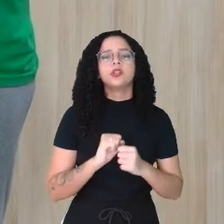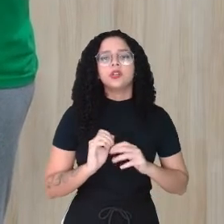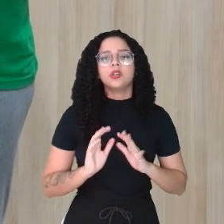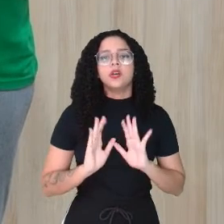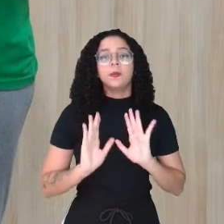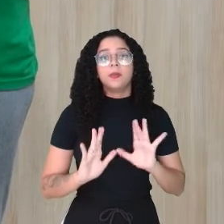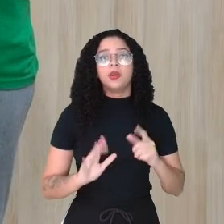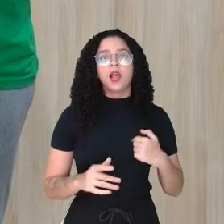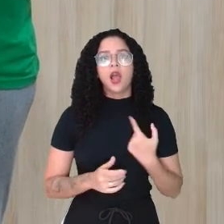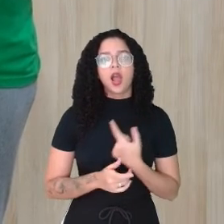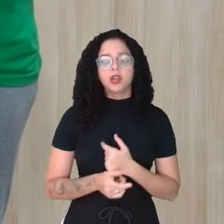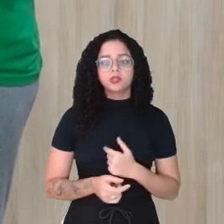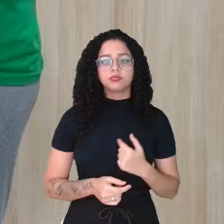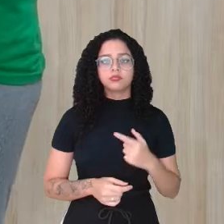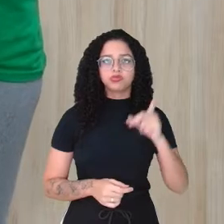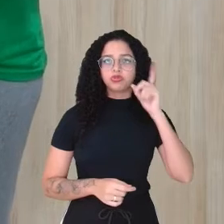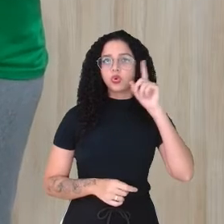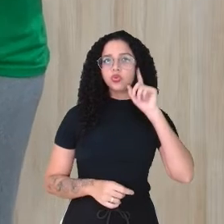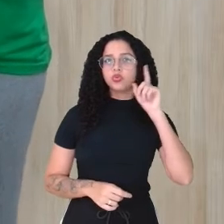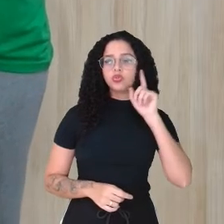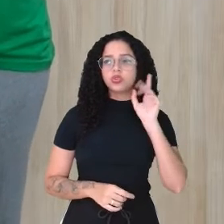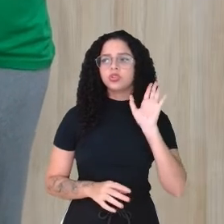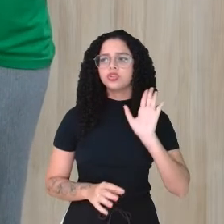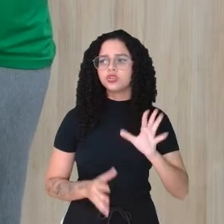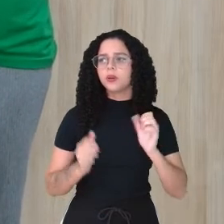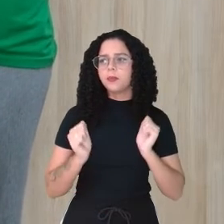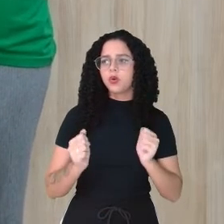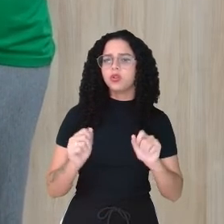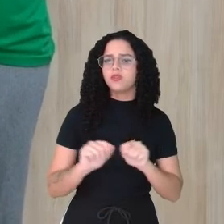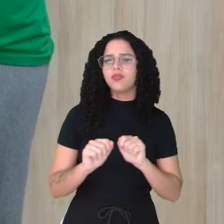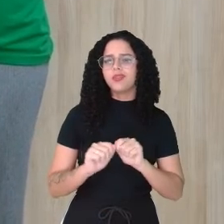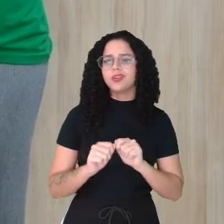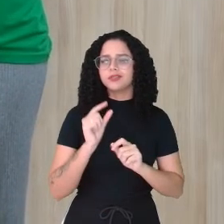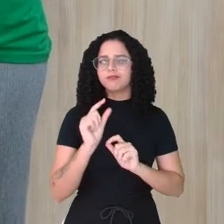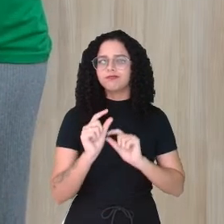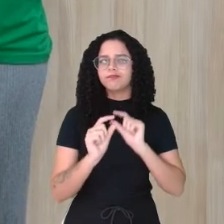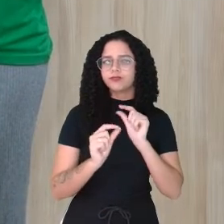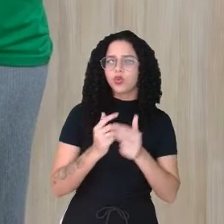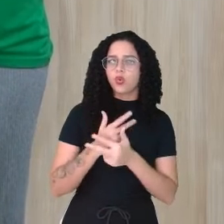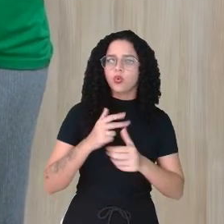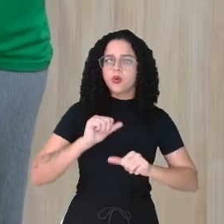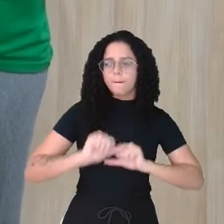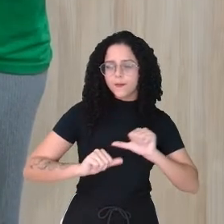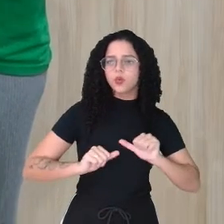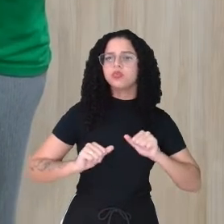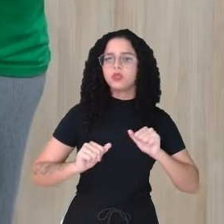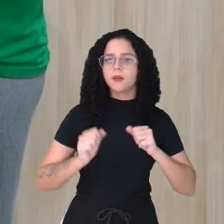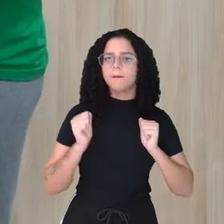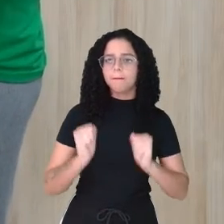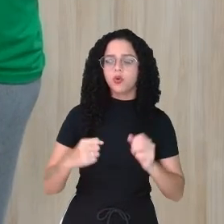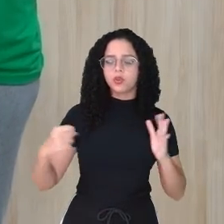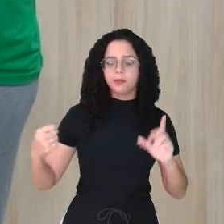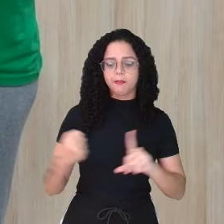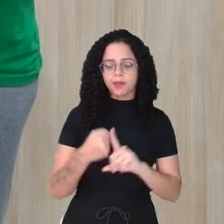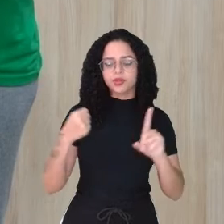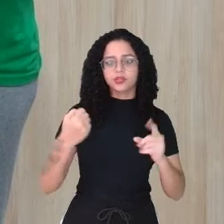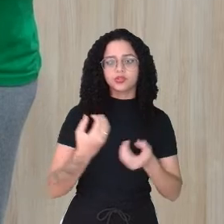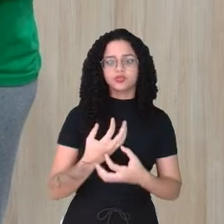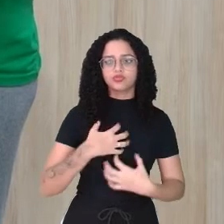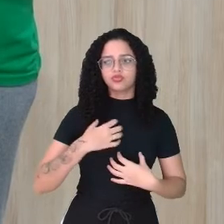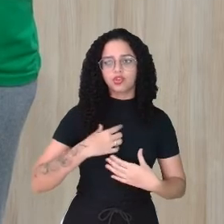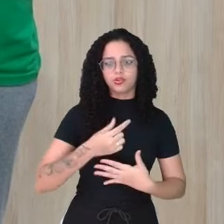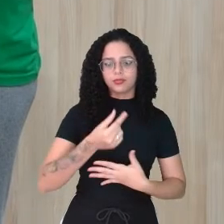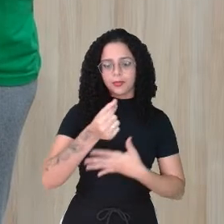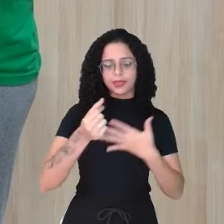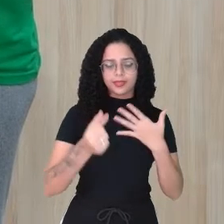que a gente, né, no nosso dia a dia, a gente já pode fazer pequenas atitudes que podem impactar de uma forma benéfica,